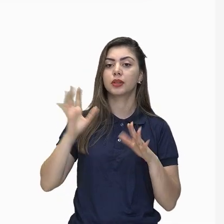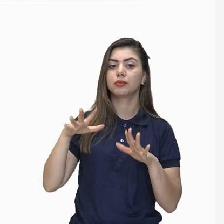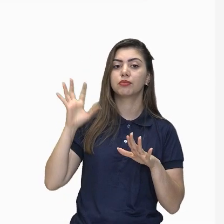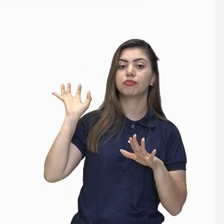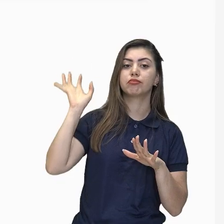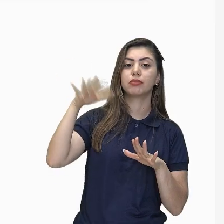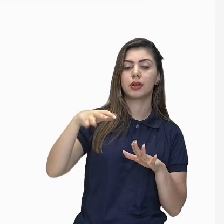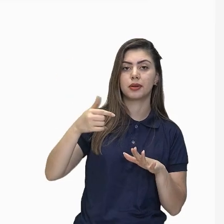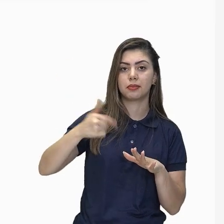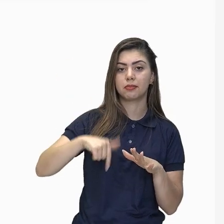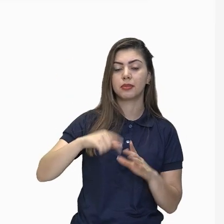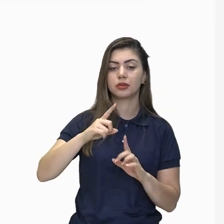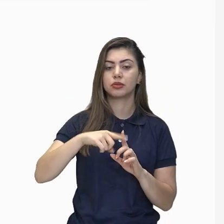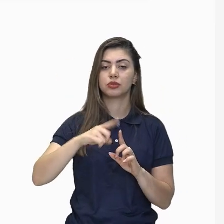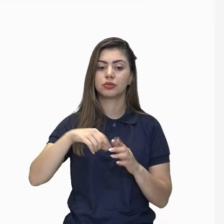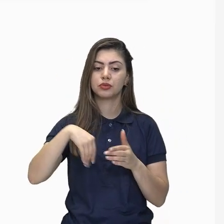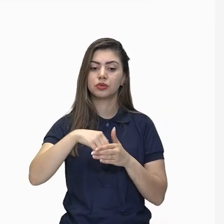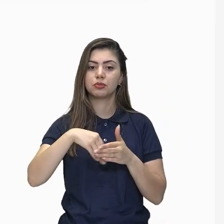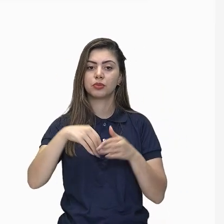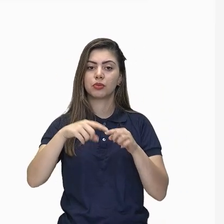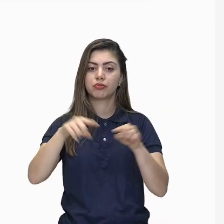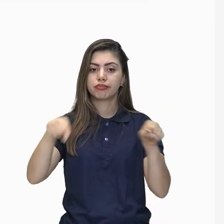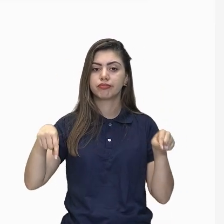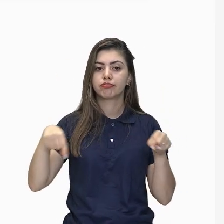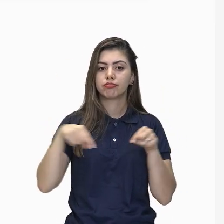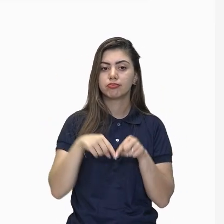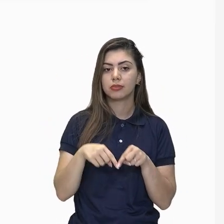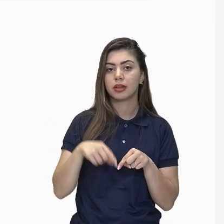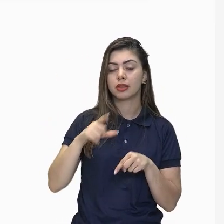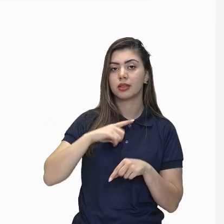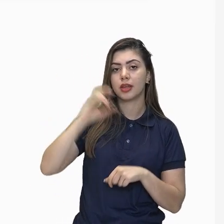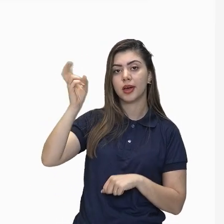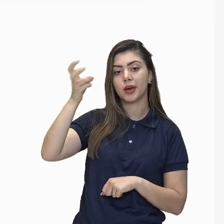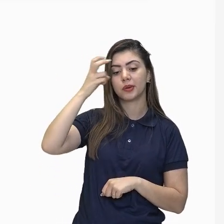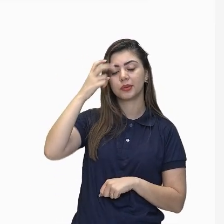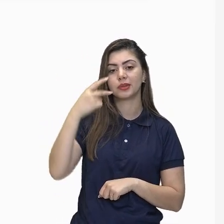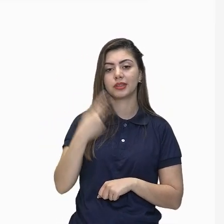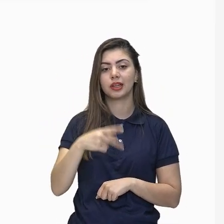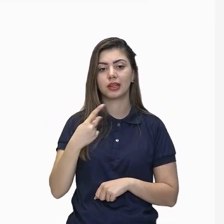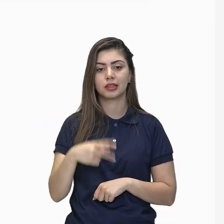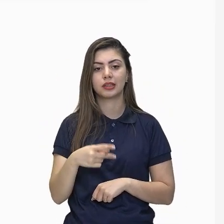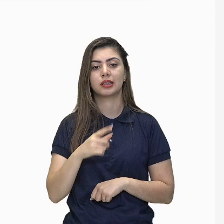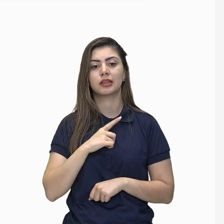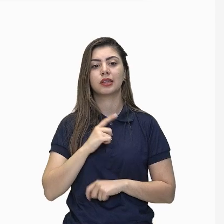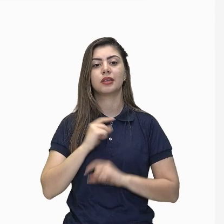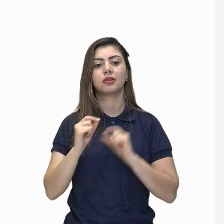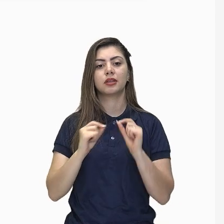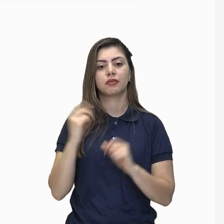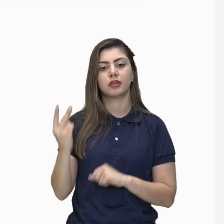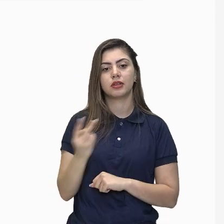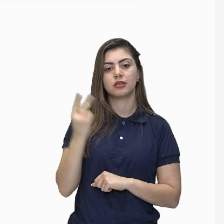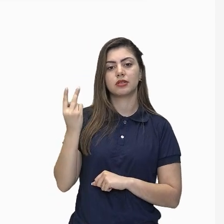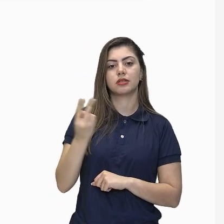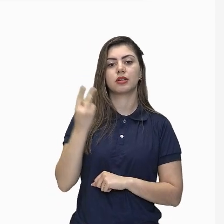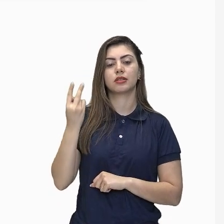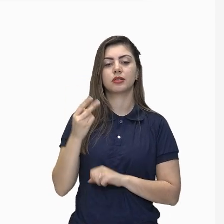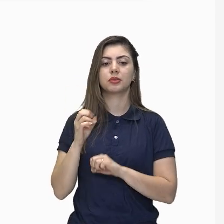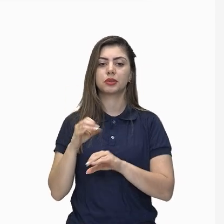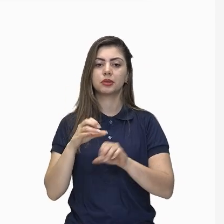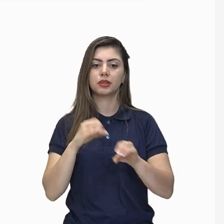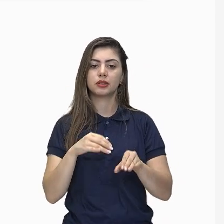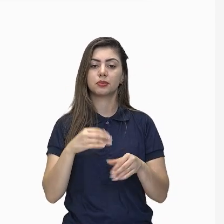cultura local, tornam-se práticas educativas e significativas. No interior do Amazonas, jogar é também